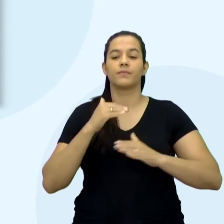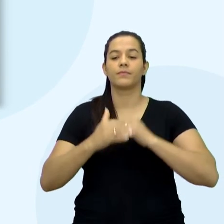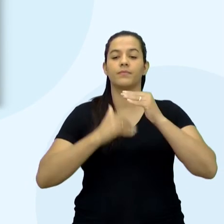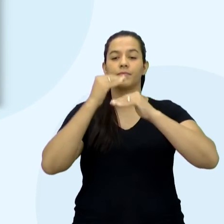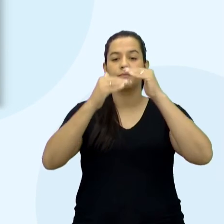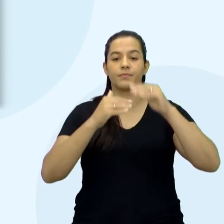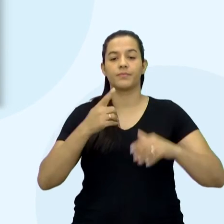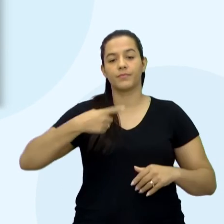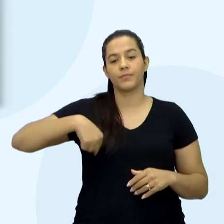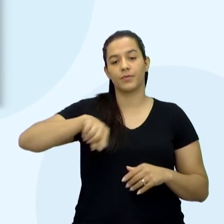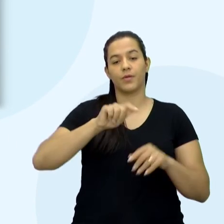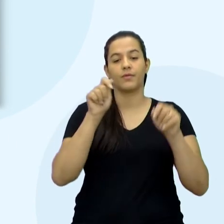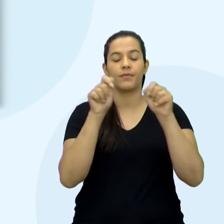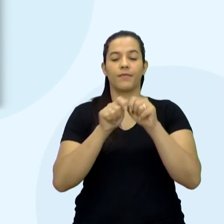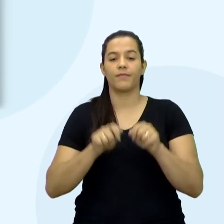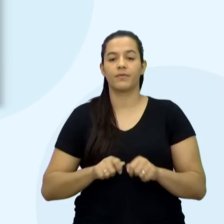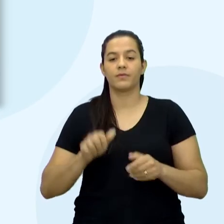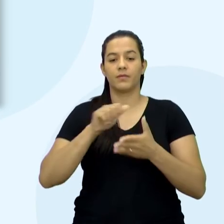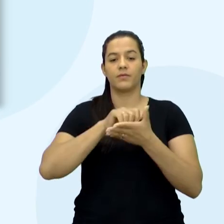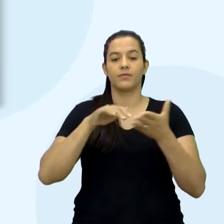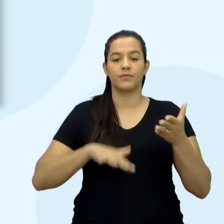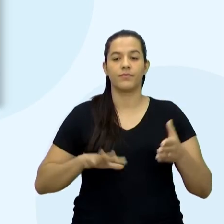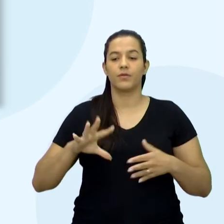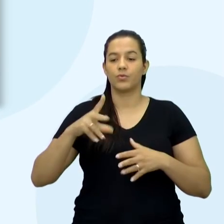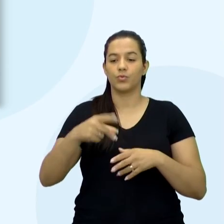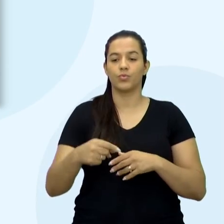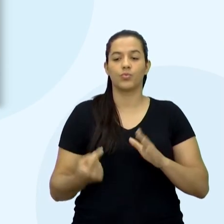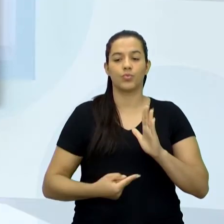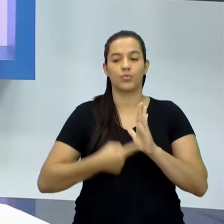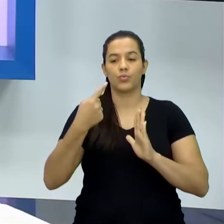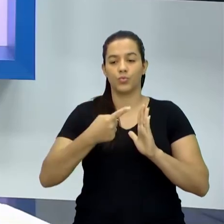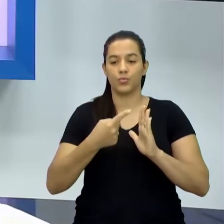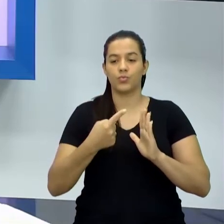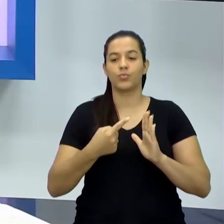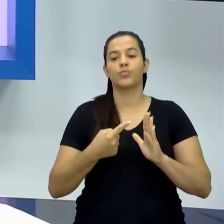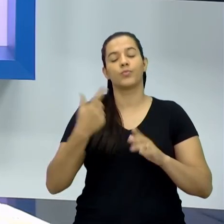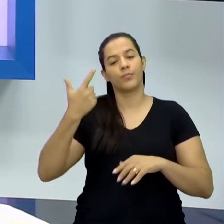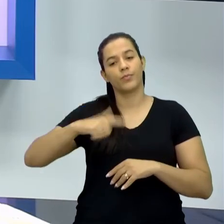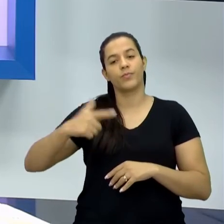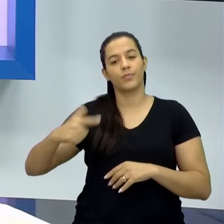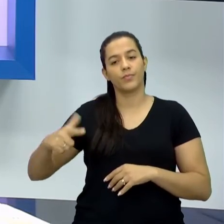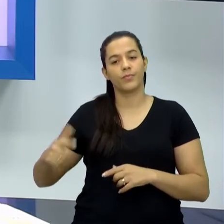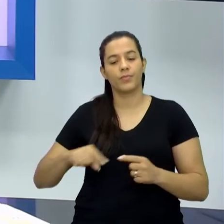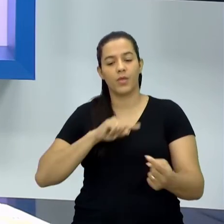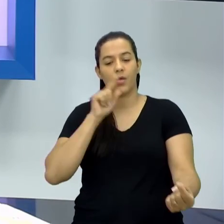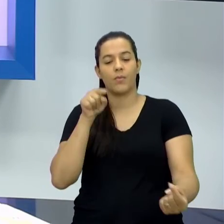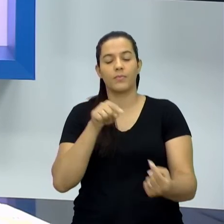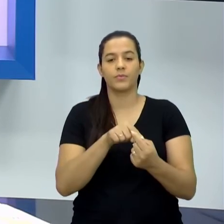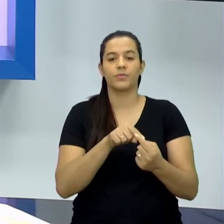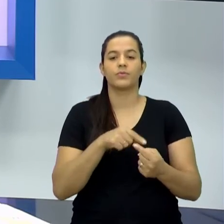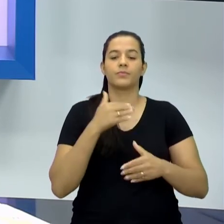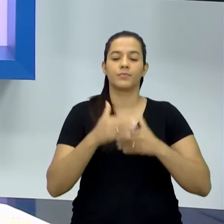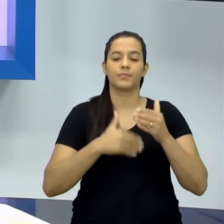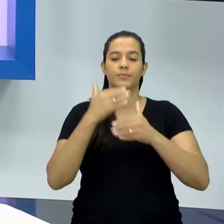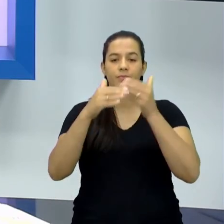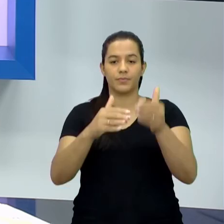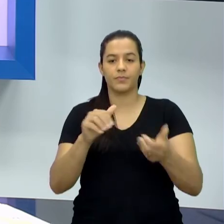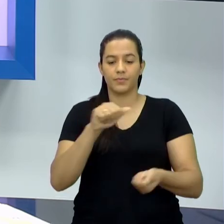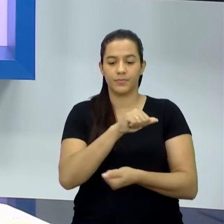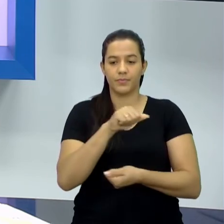desenvolvimento, a gente vai para a atividade do desenvolvimento 1, vamos falar bastante sobre esses objetivos do